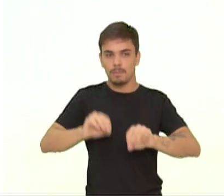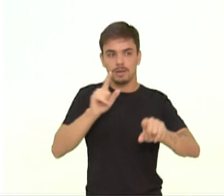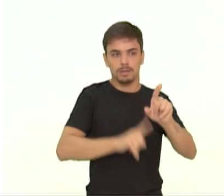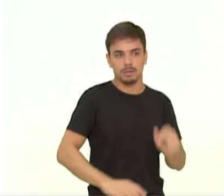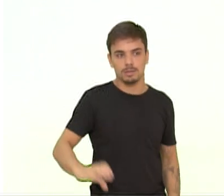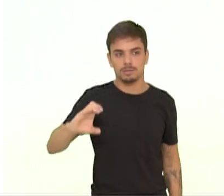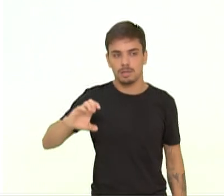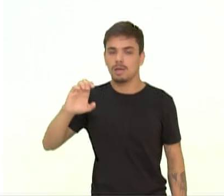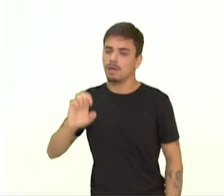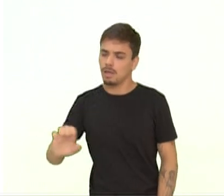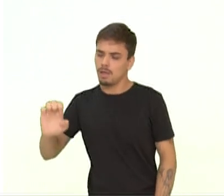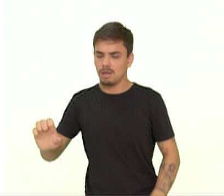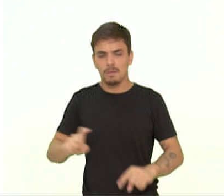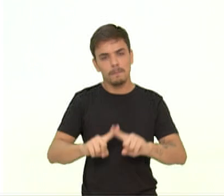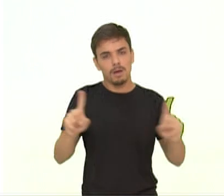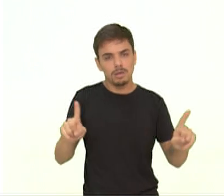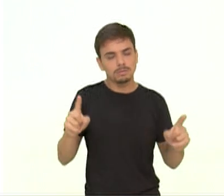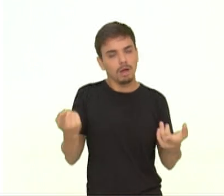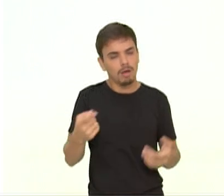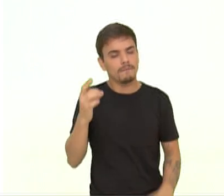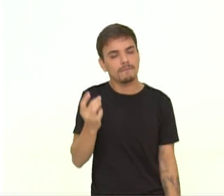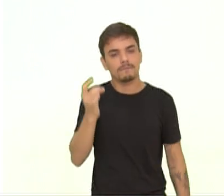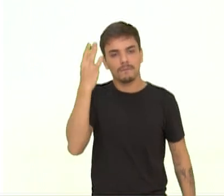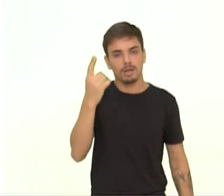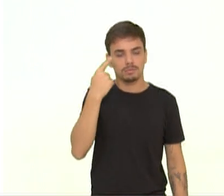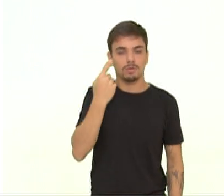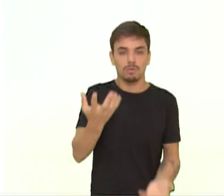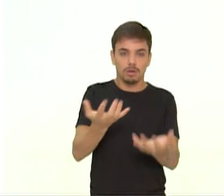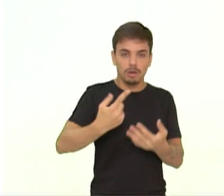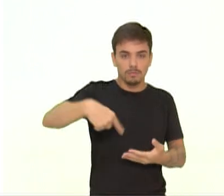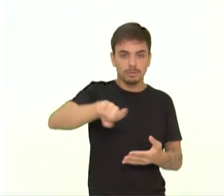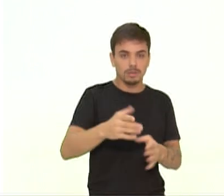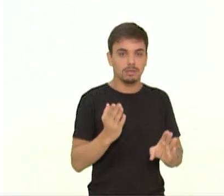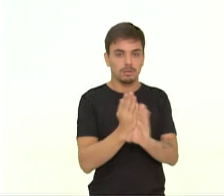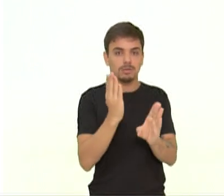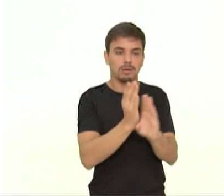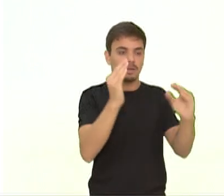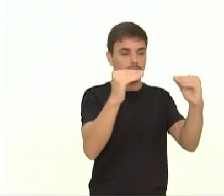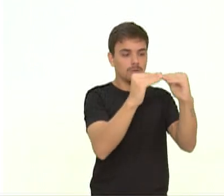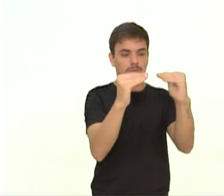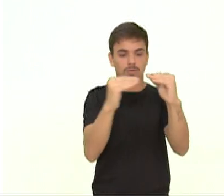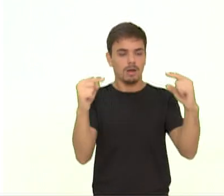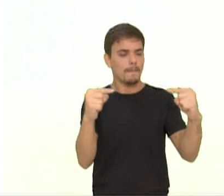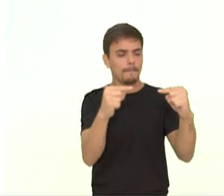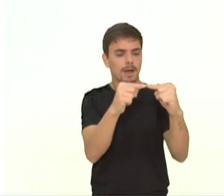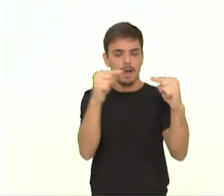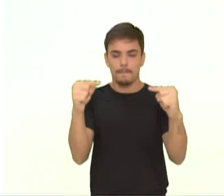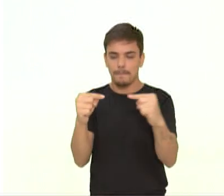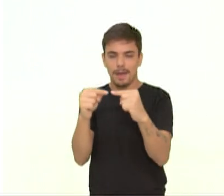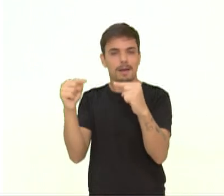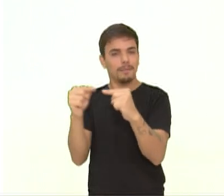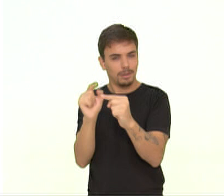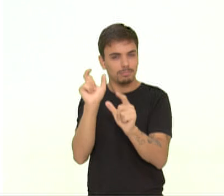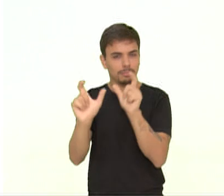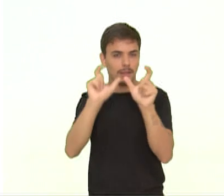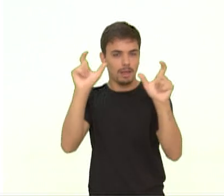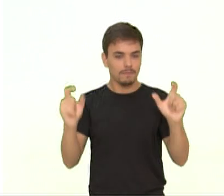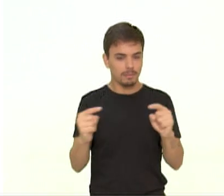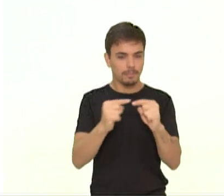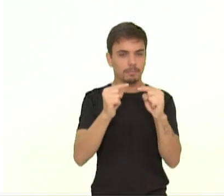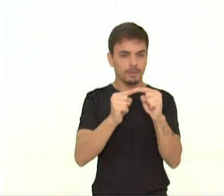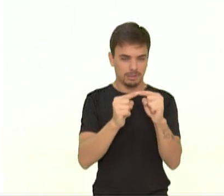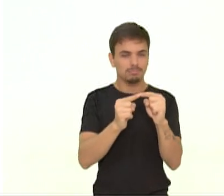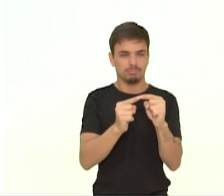mas, né? Nossa, facinho ali, né, pessoal? Então, eu quero que vocês verifiquem os conectivos. Aquela pontezinha ali que está